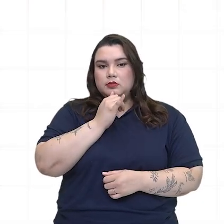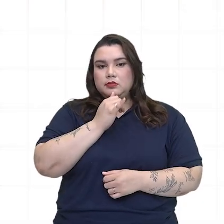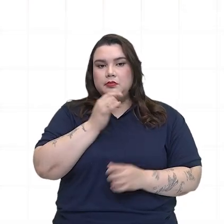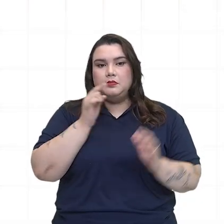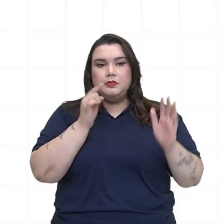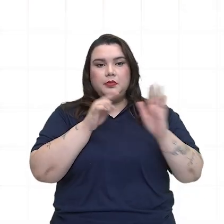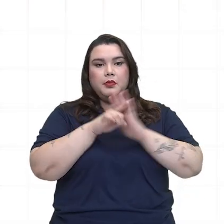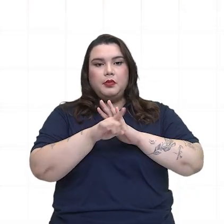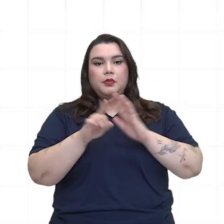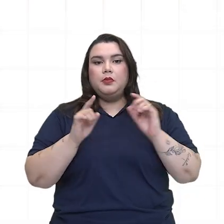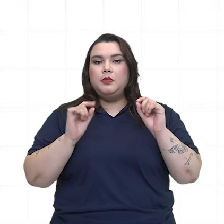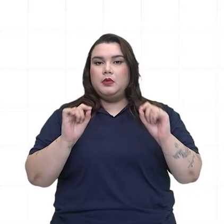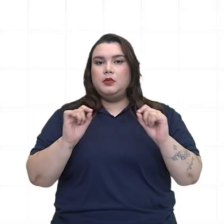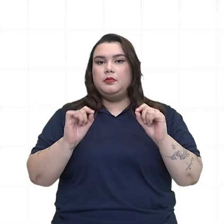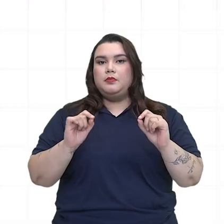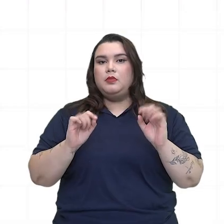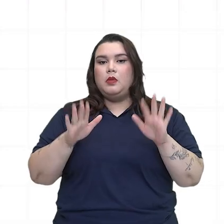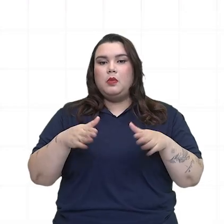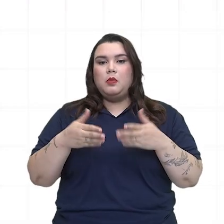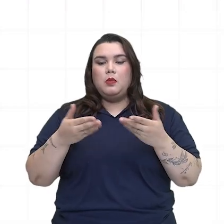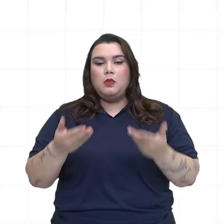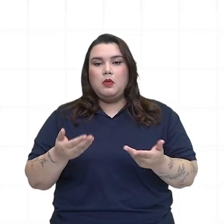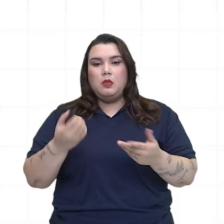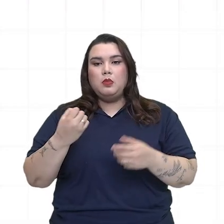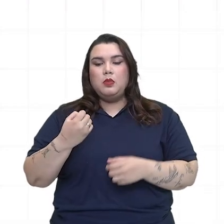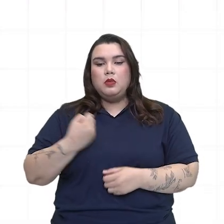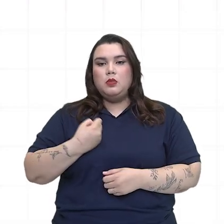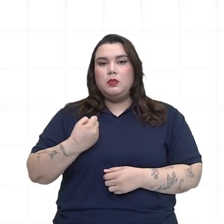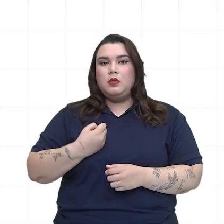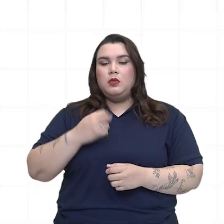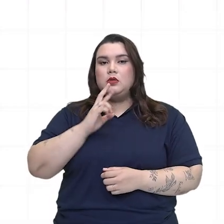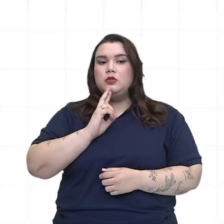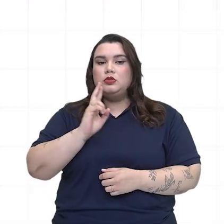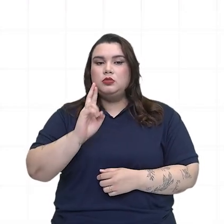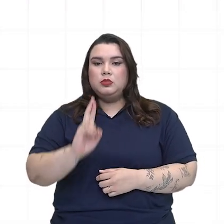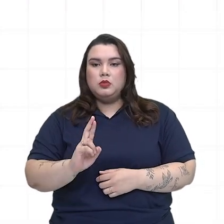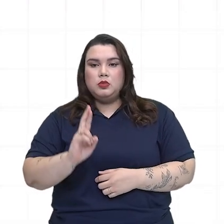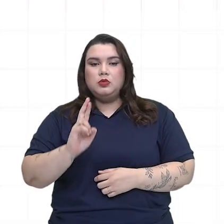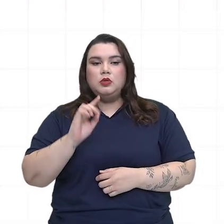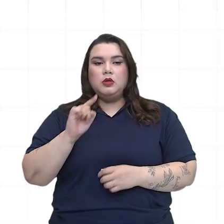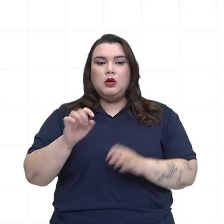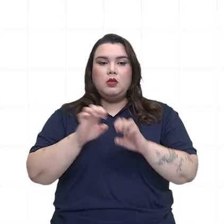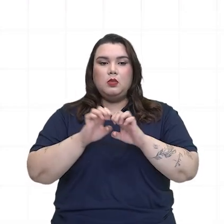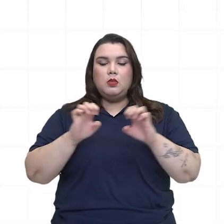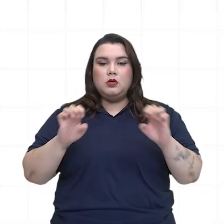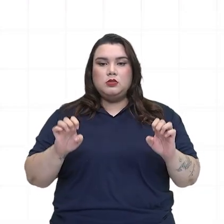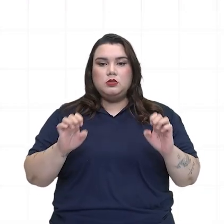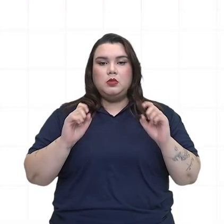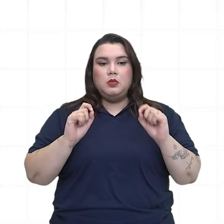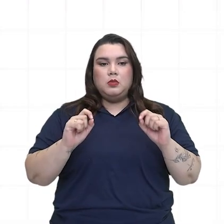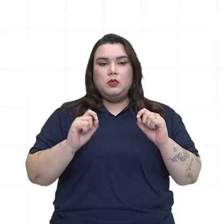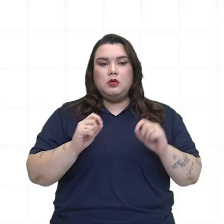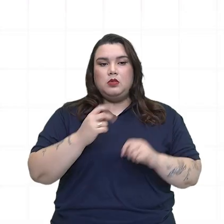sendo perguntado qual é o valor da potência da expressão